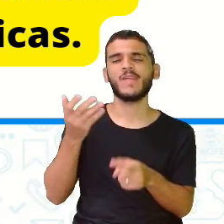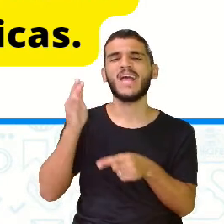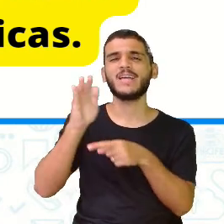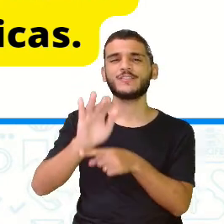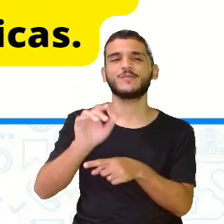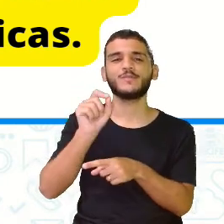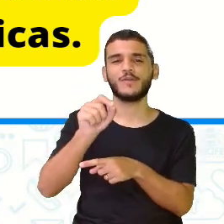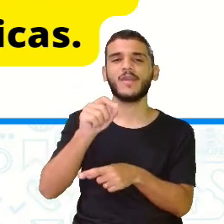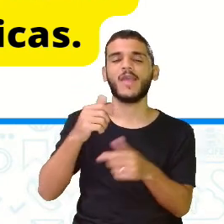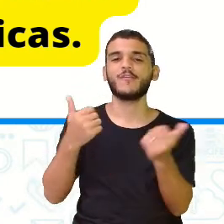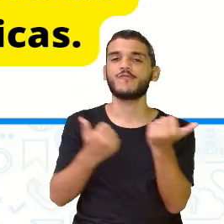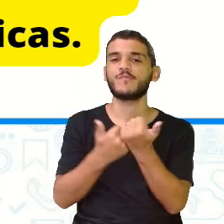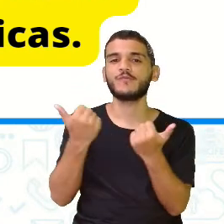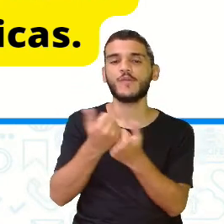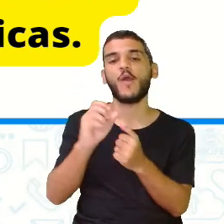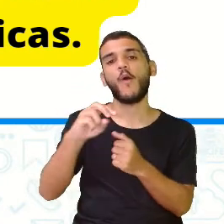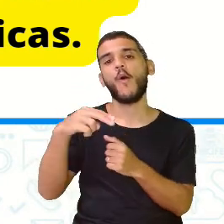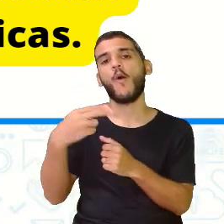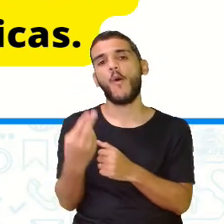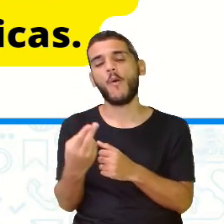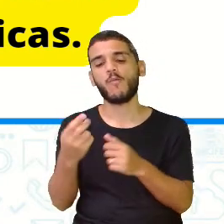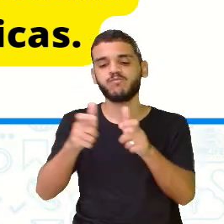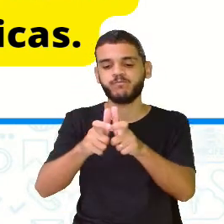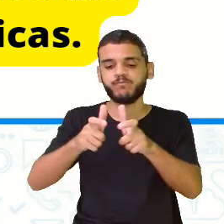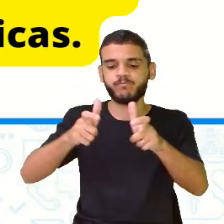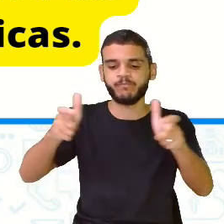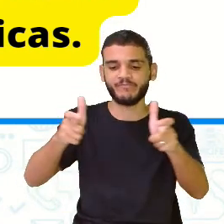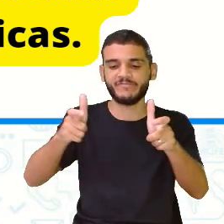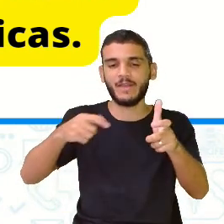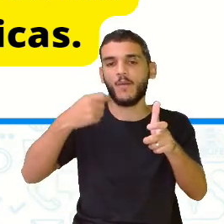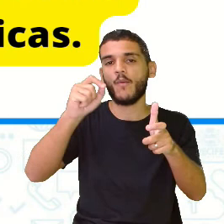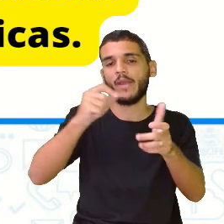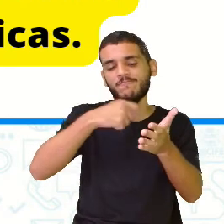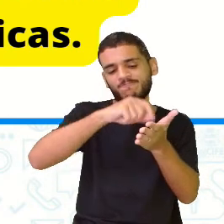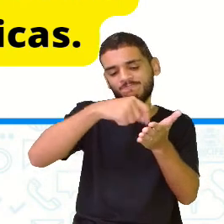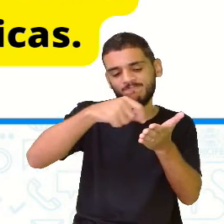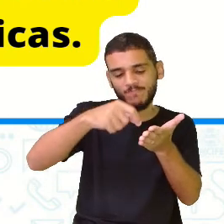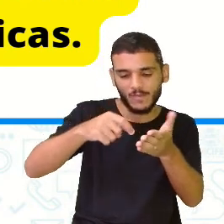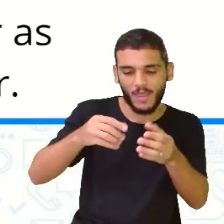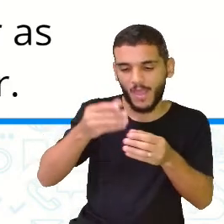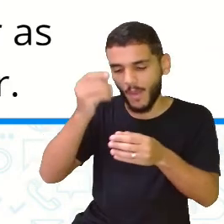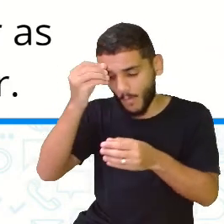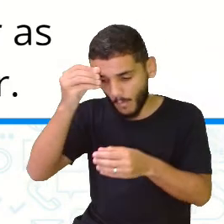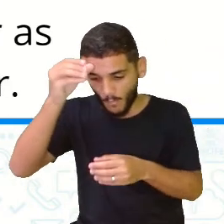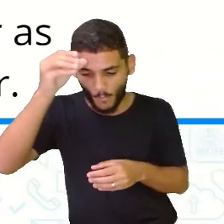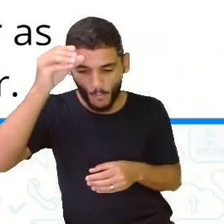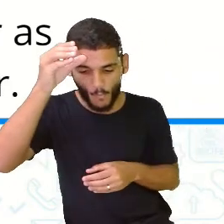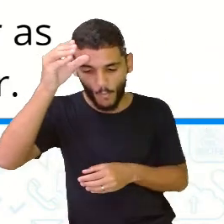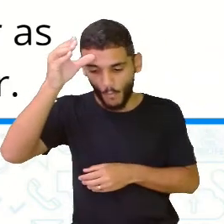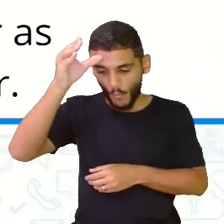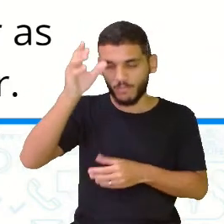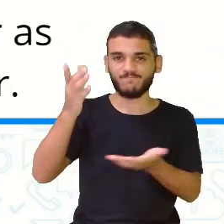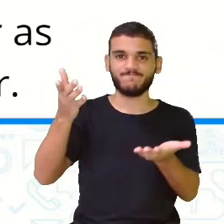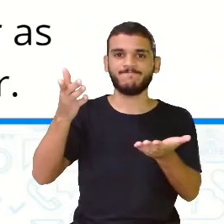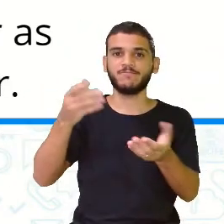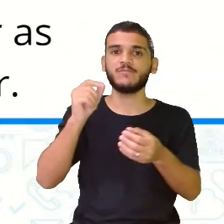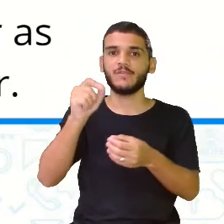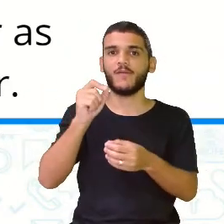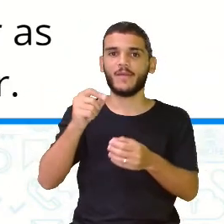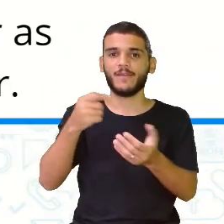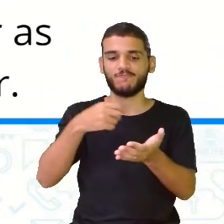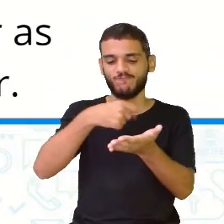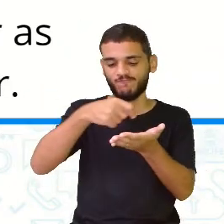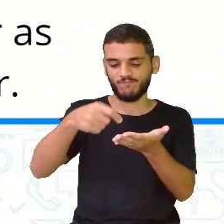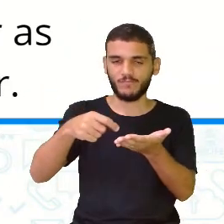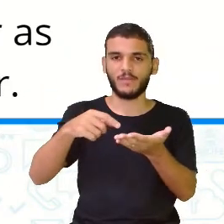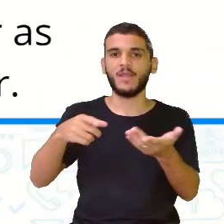as palavras de um texto escrito e também nos ajuda a escrevê-las corretamente. Então, a